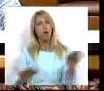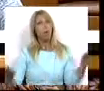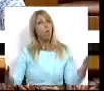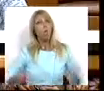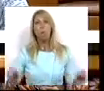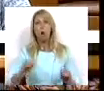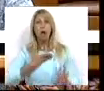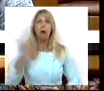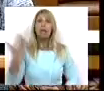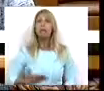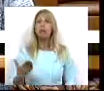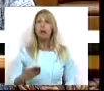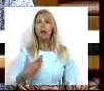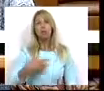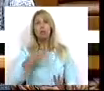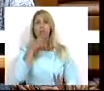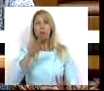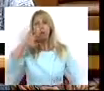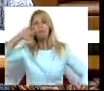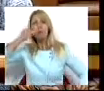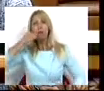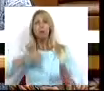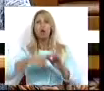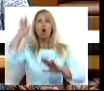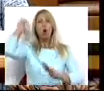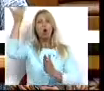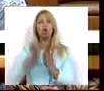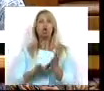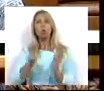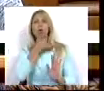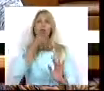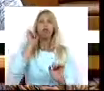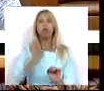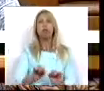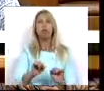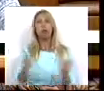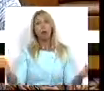têm legitimidade para ferir assim a Constituição a torto e a direito e, em bom